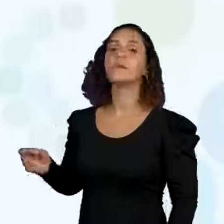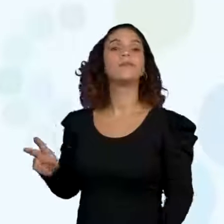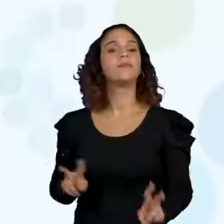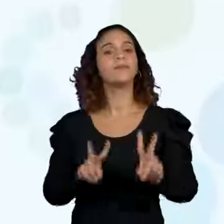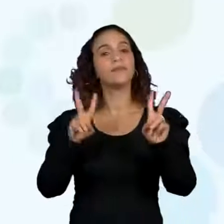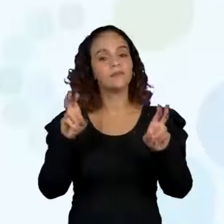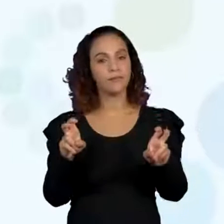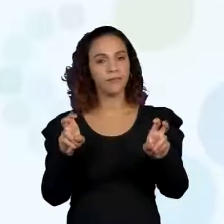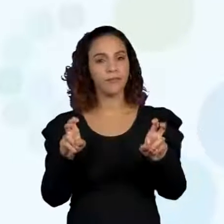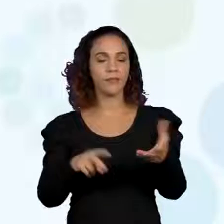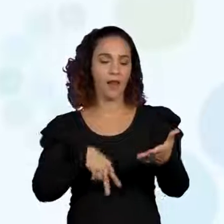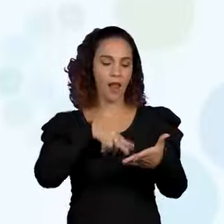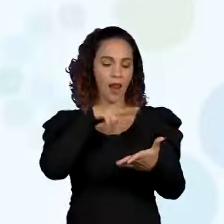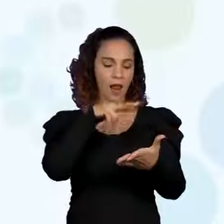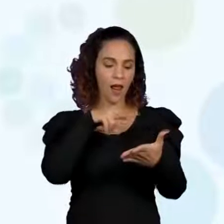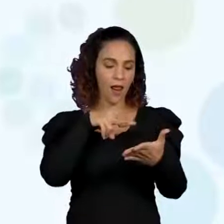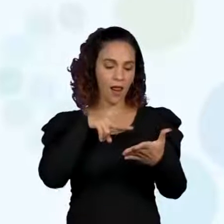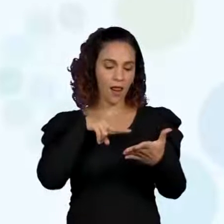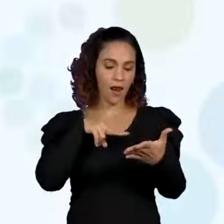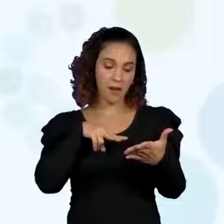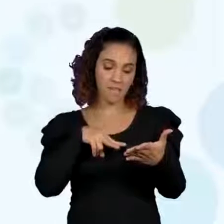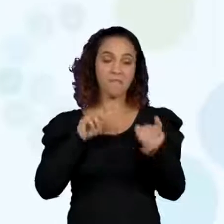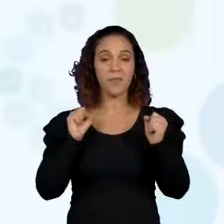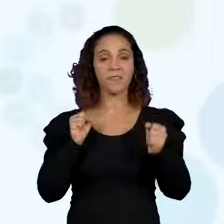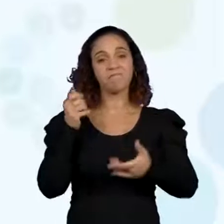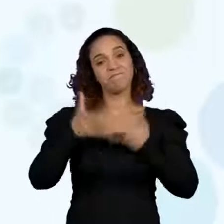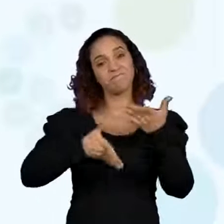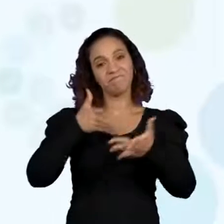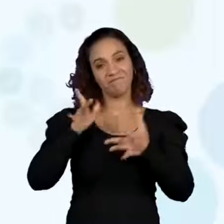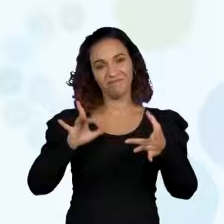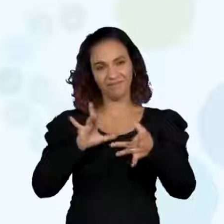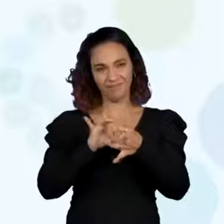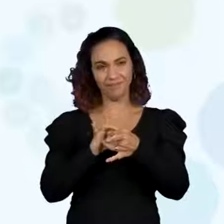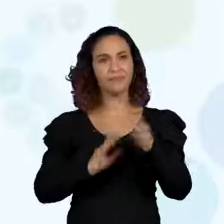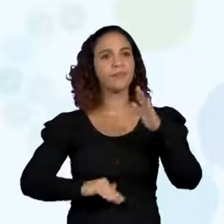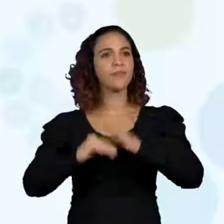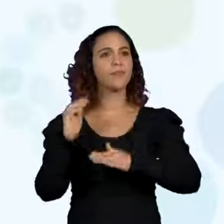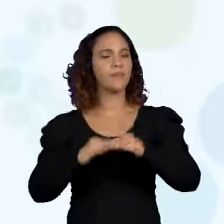Leitura em voz alta. As habilidades de hoje,